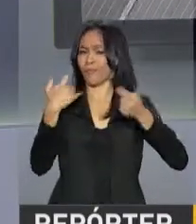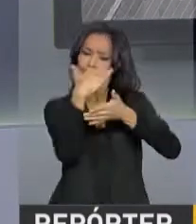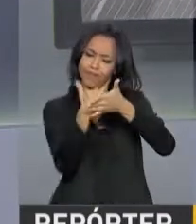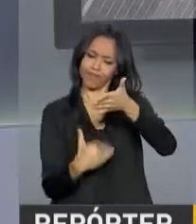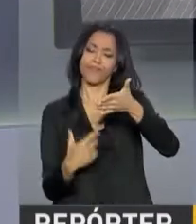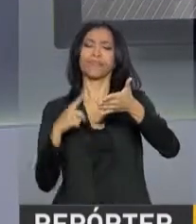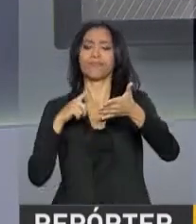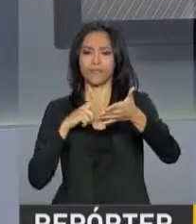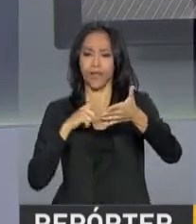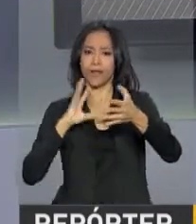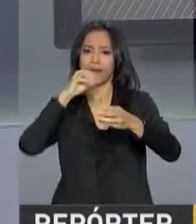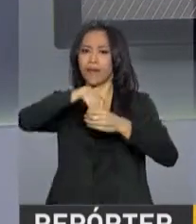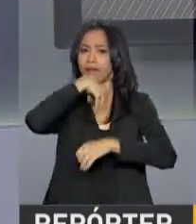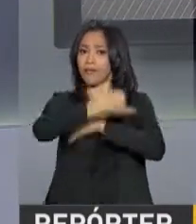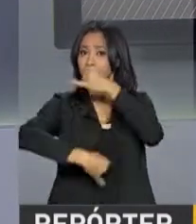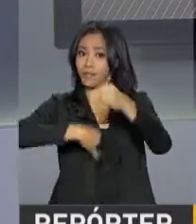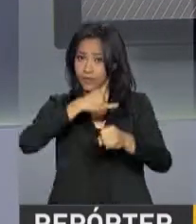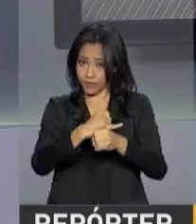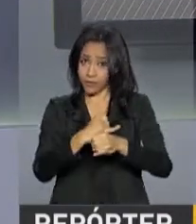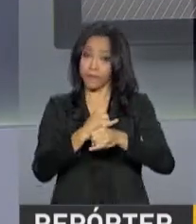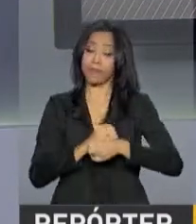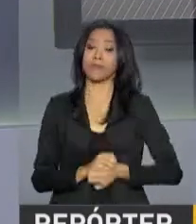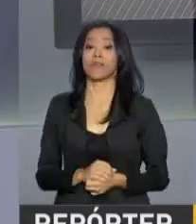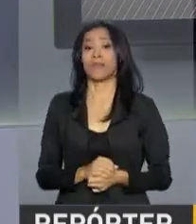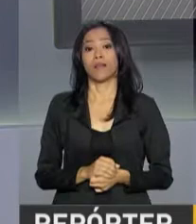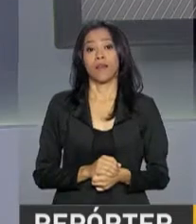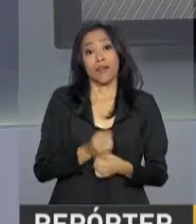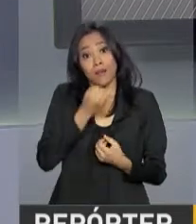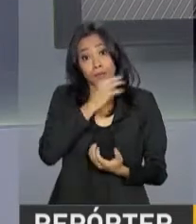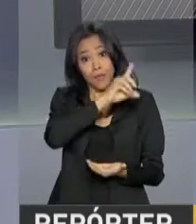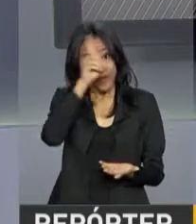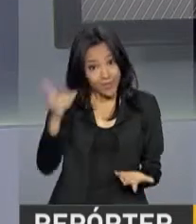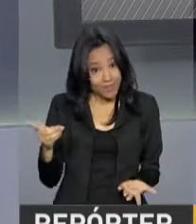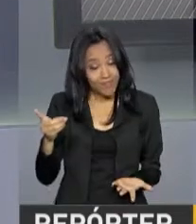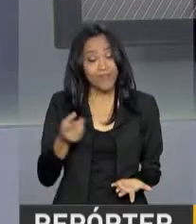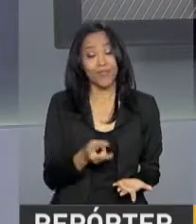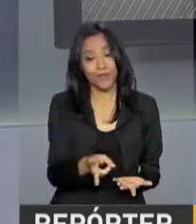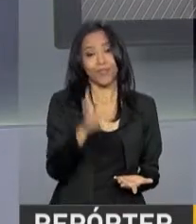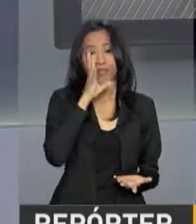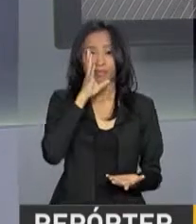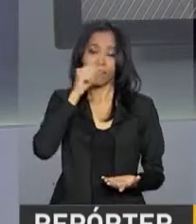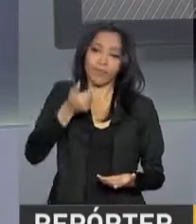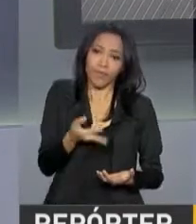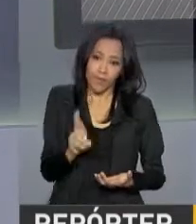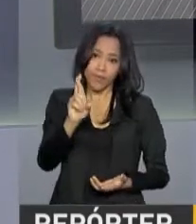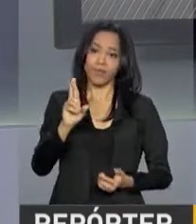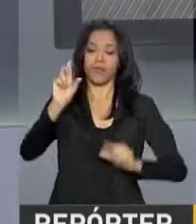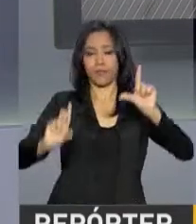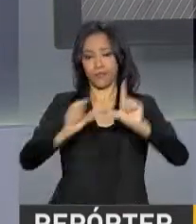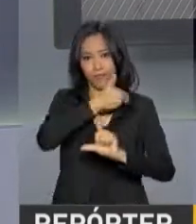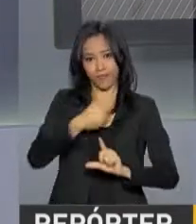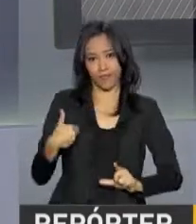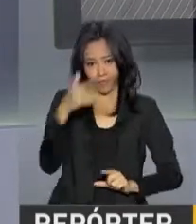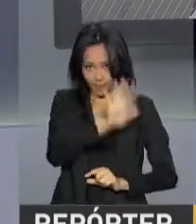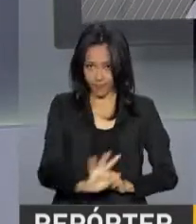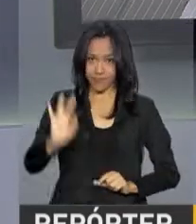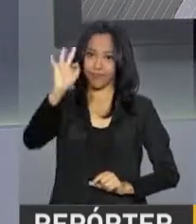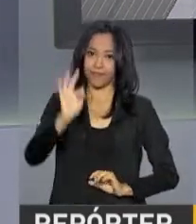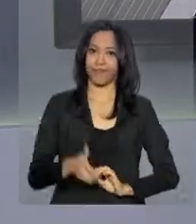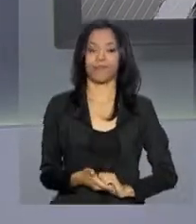também está na página da nbr na internet bom dia pra você continue com a gente aqui na nbr a tv do governo